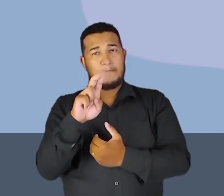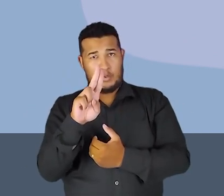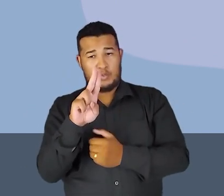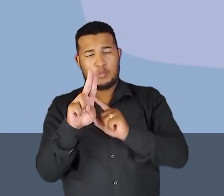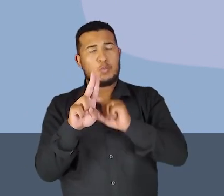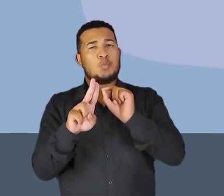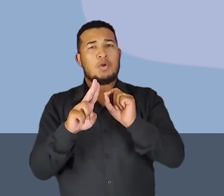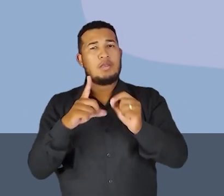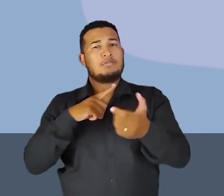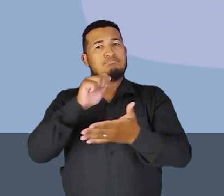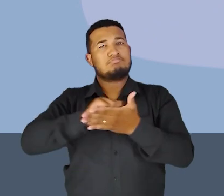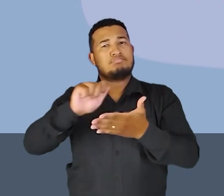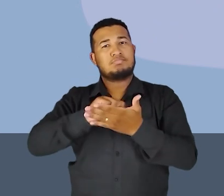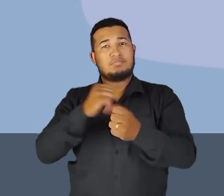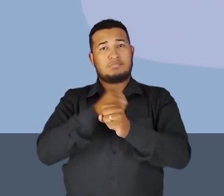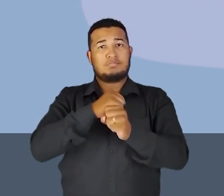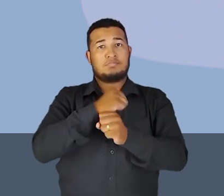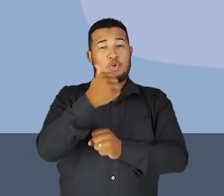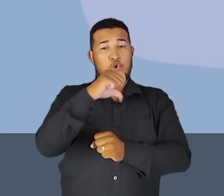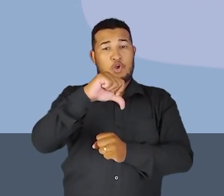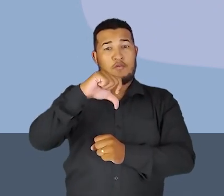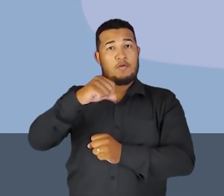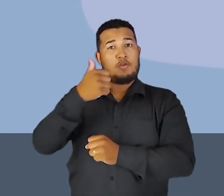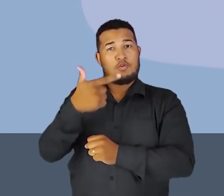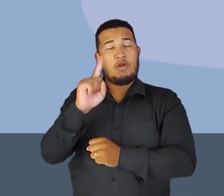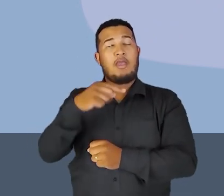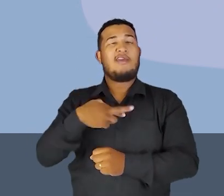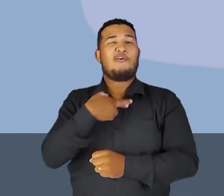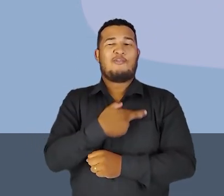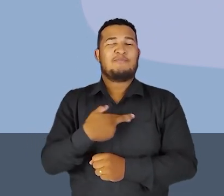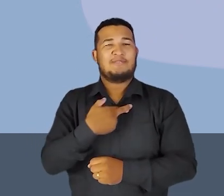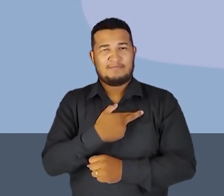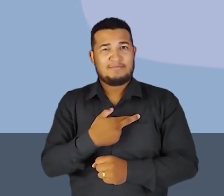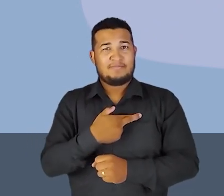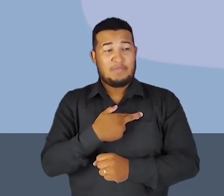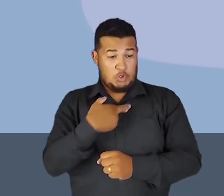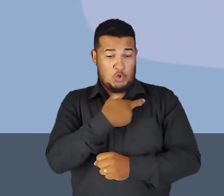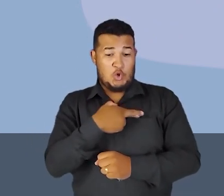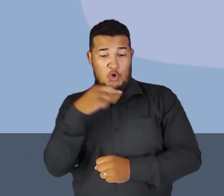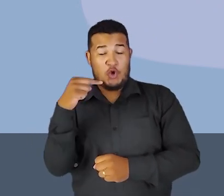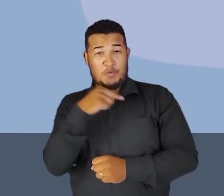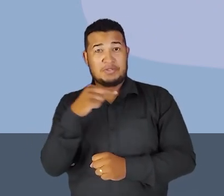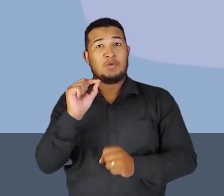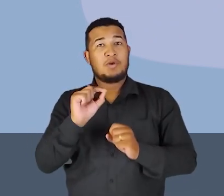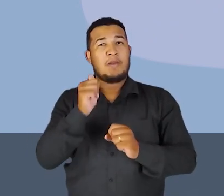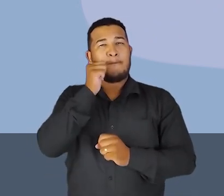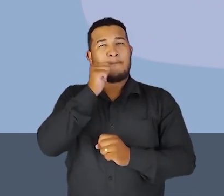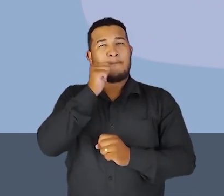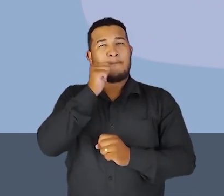Panelinha de Breu, escrita em 1992, é um romance. Neste romance, Bernadette Lira